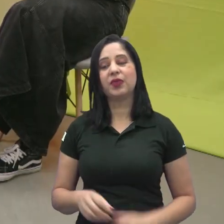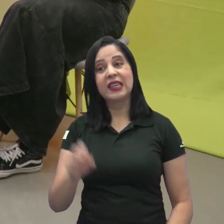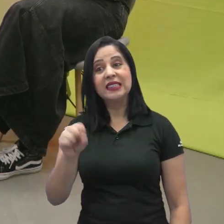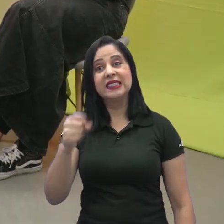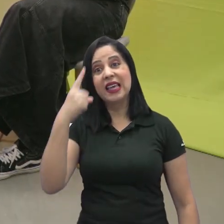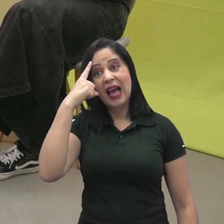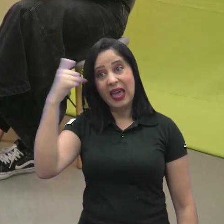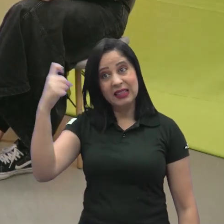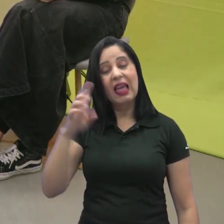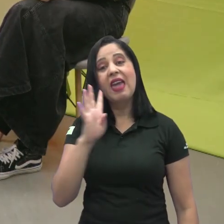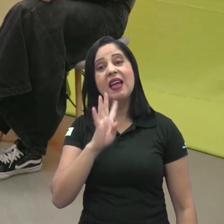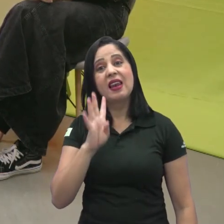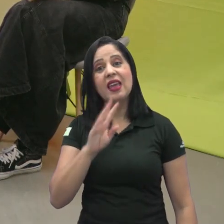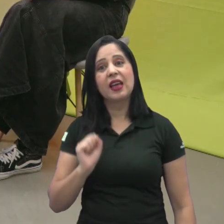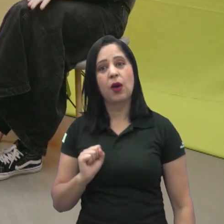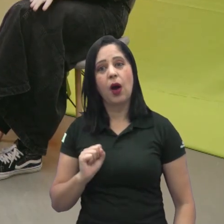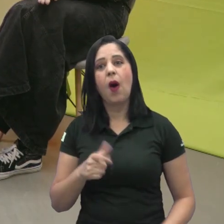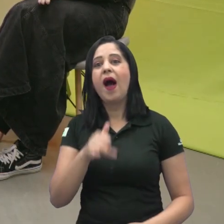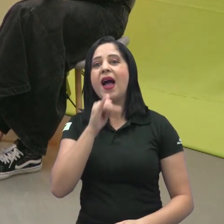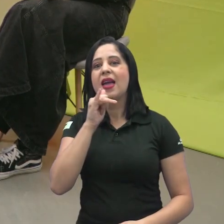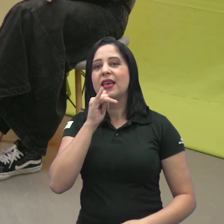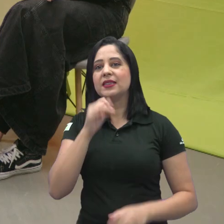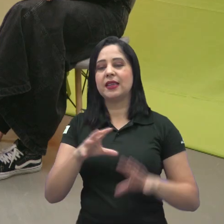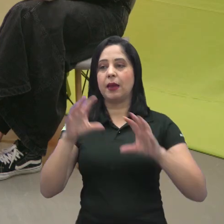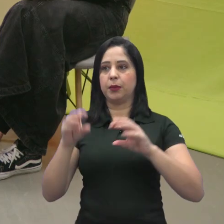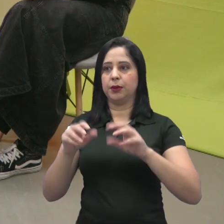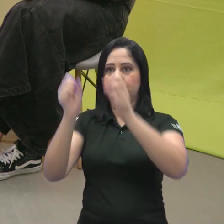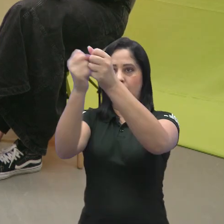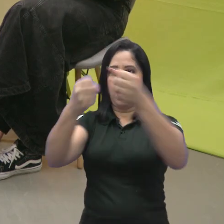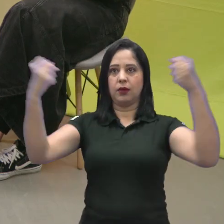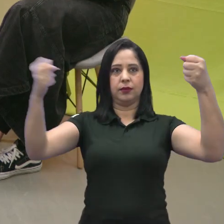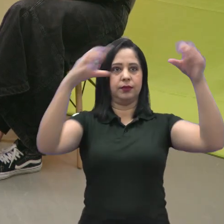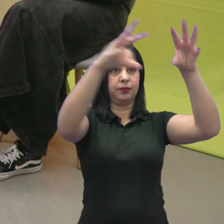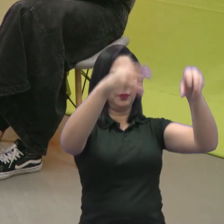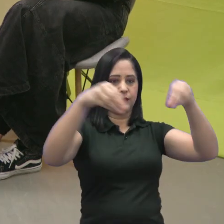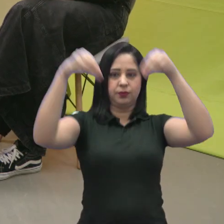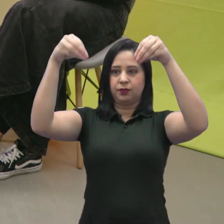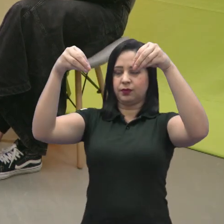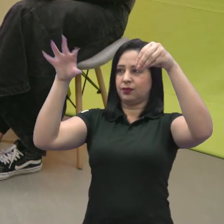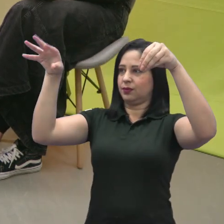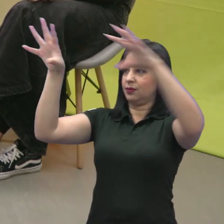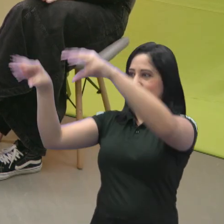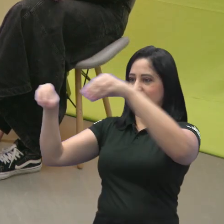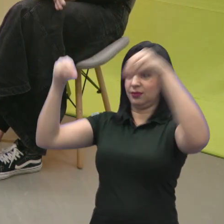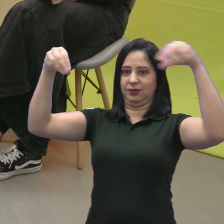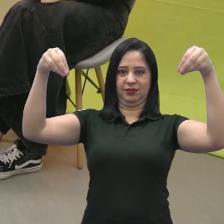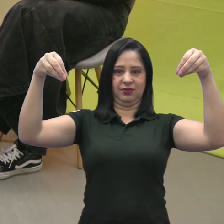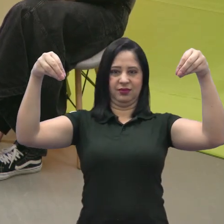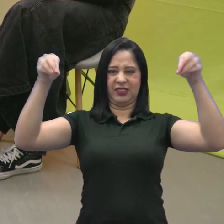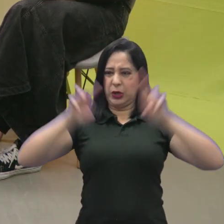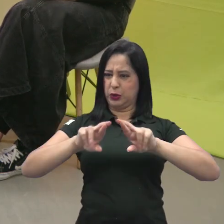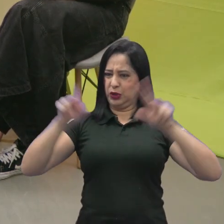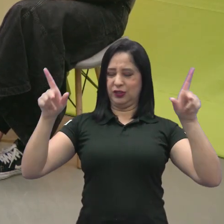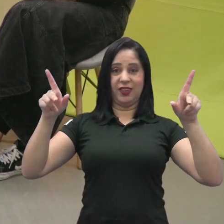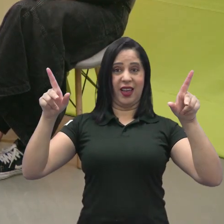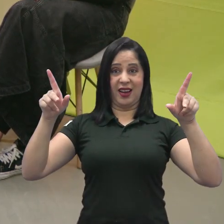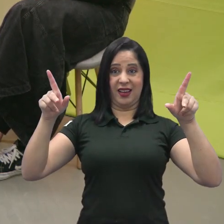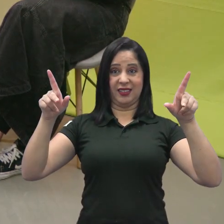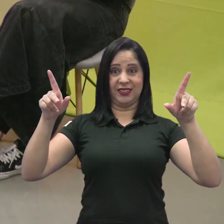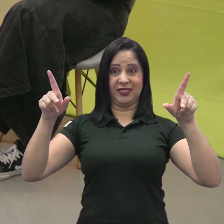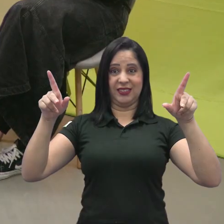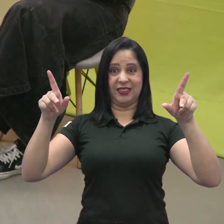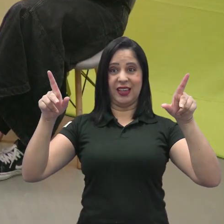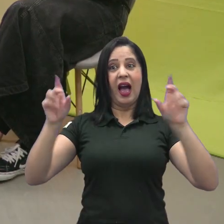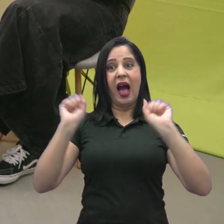bem legal para fazer isso é pegar 2 peças do seu guarda-roupa que não tem nada a ver uma com a outra. Então talvez uma renda e um jeans.